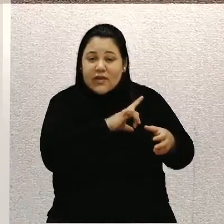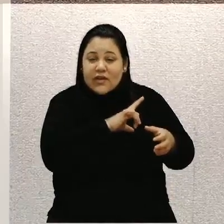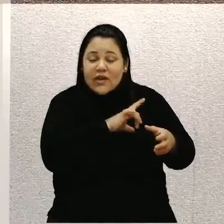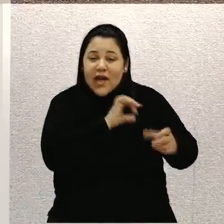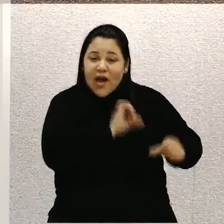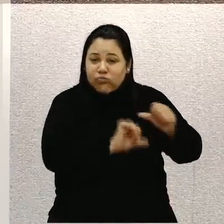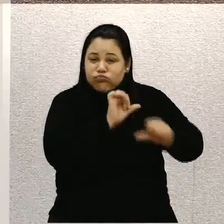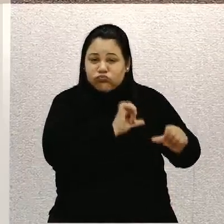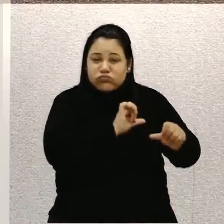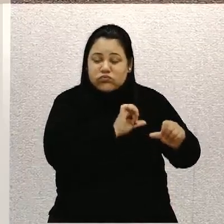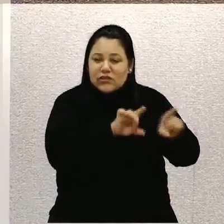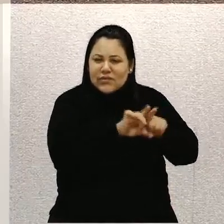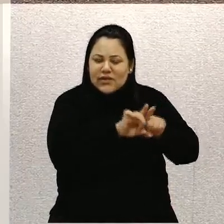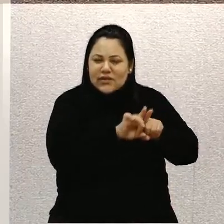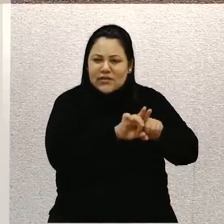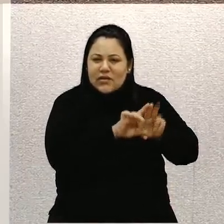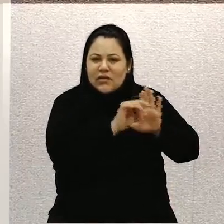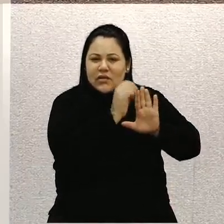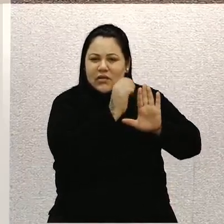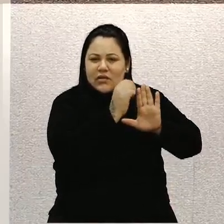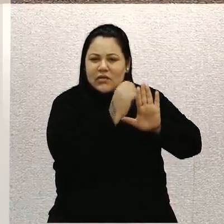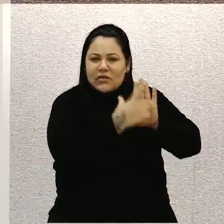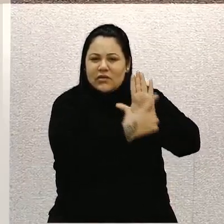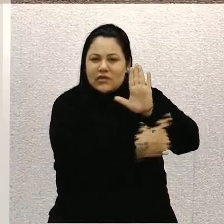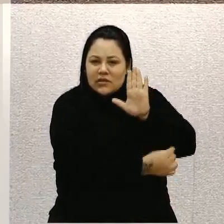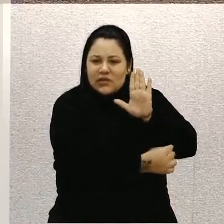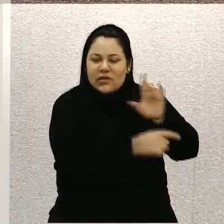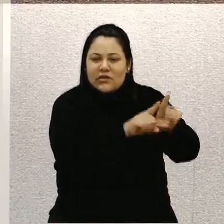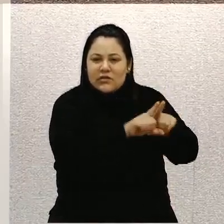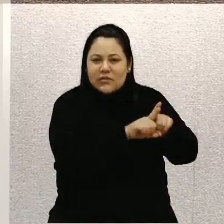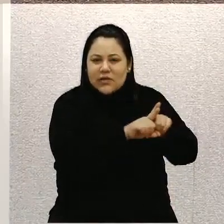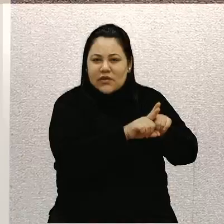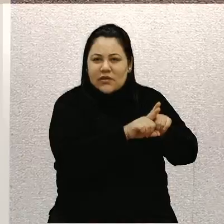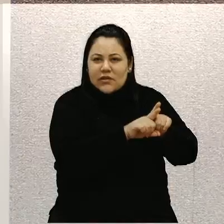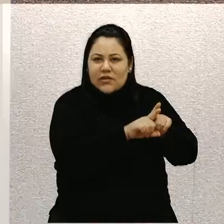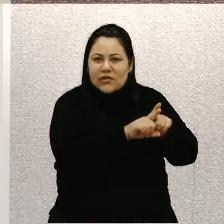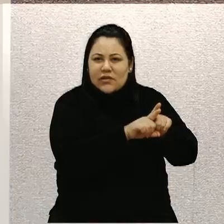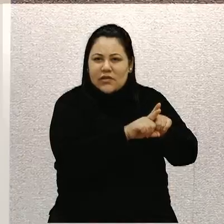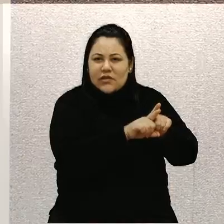controvérsia selecionado o recurso extraordinário do agravo